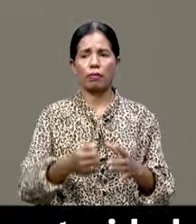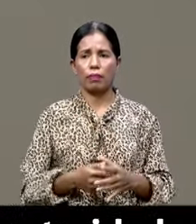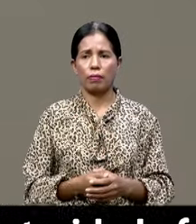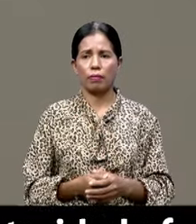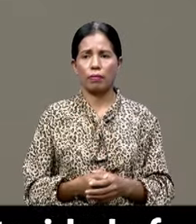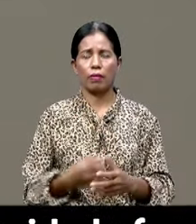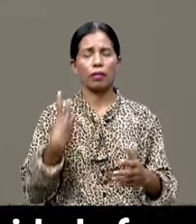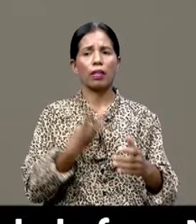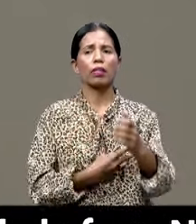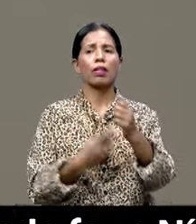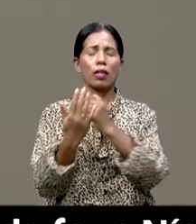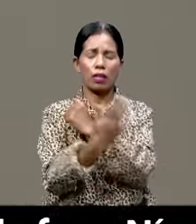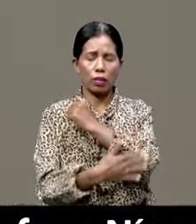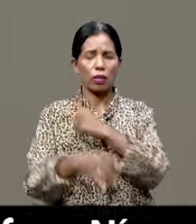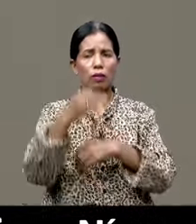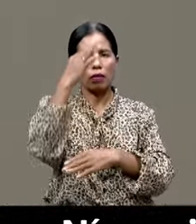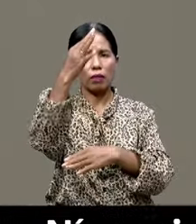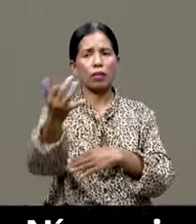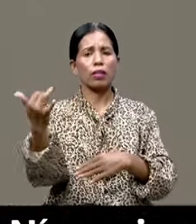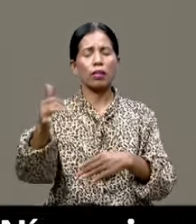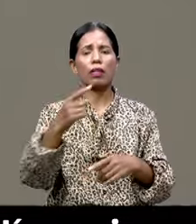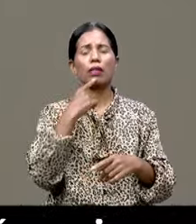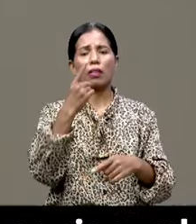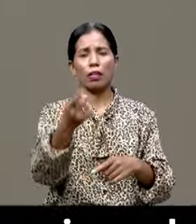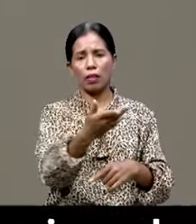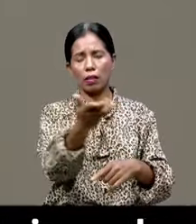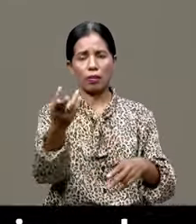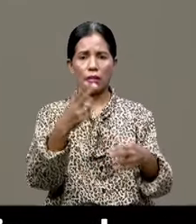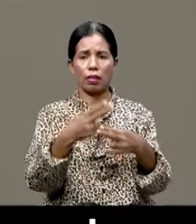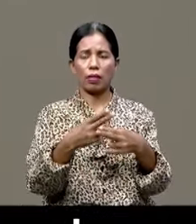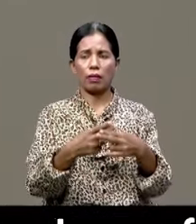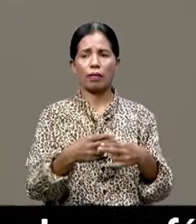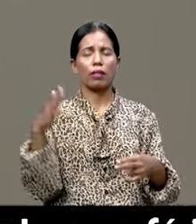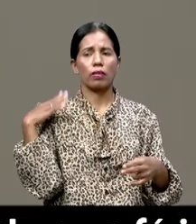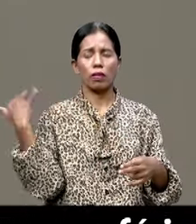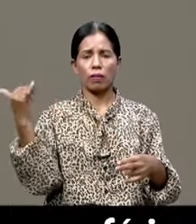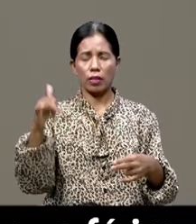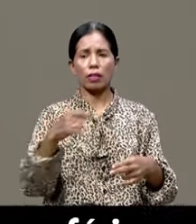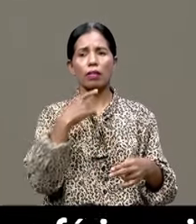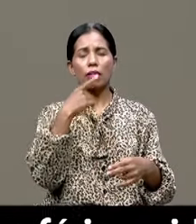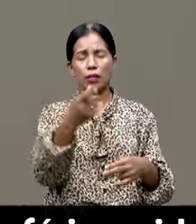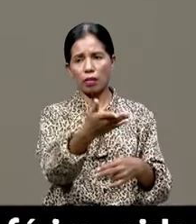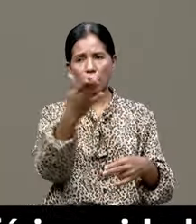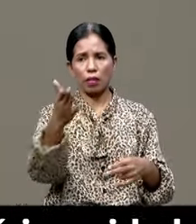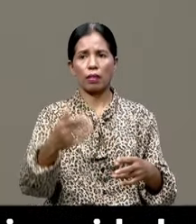E tem a rainha e os alemães, Sira se teme em mim. Jovens, Sira se teme. Ipa!